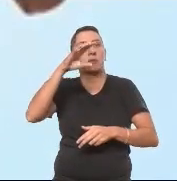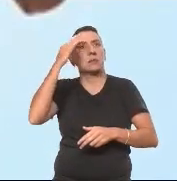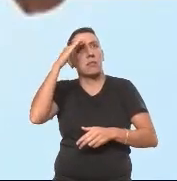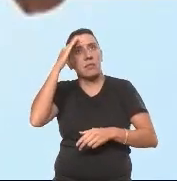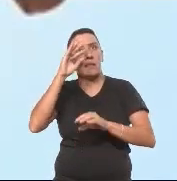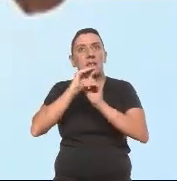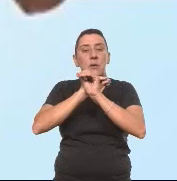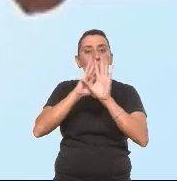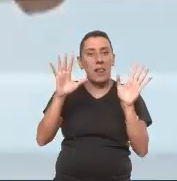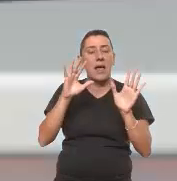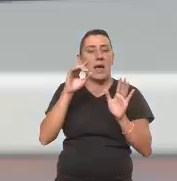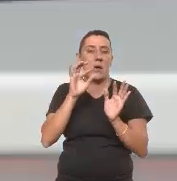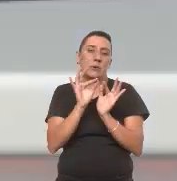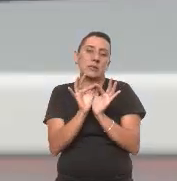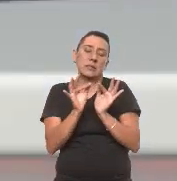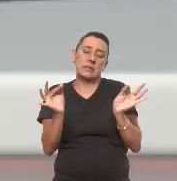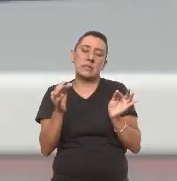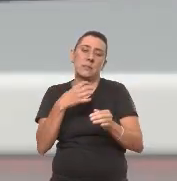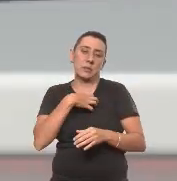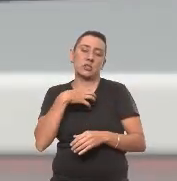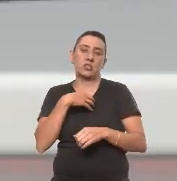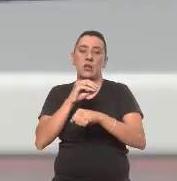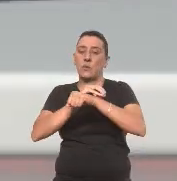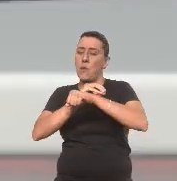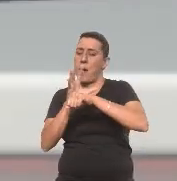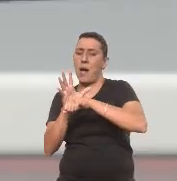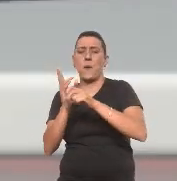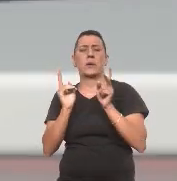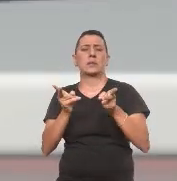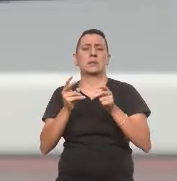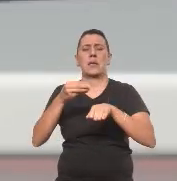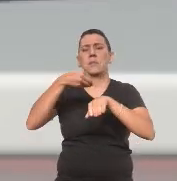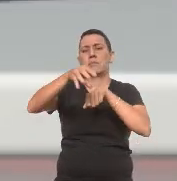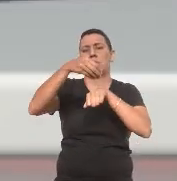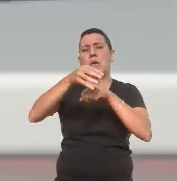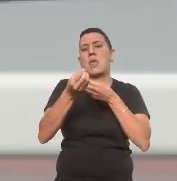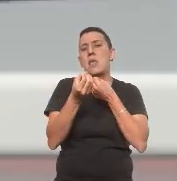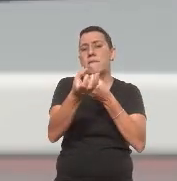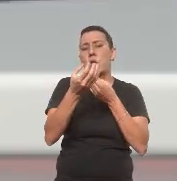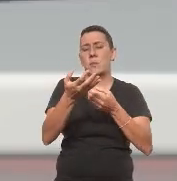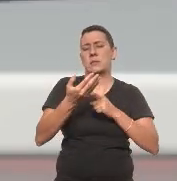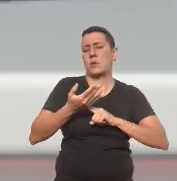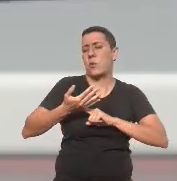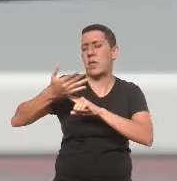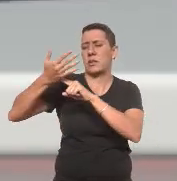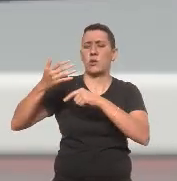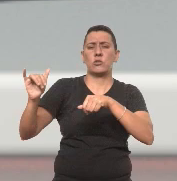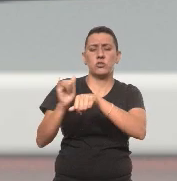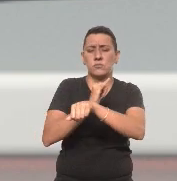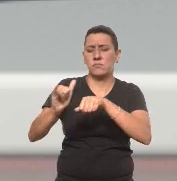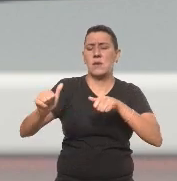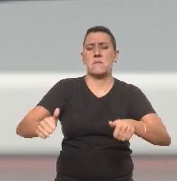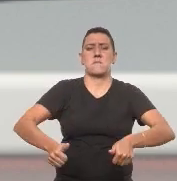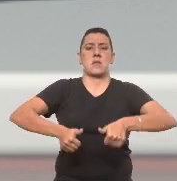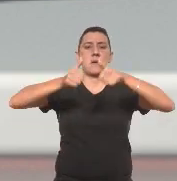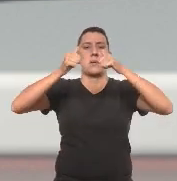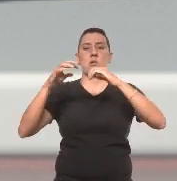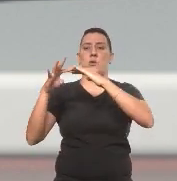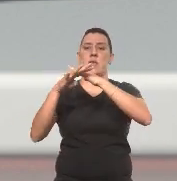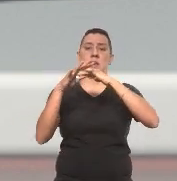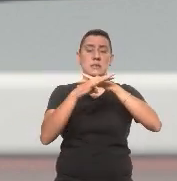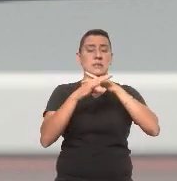objetiva e Arraial e sempre à disposição para trazer cada vez mais novas tecnologias para criar cidades mais inteligentes